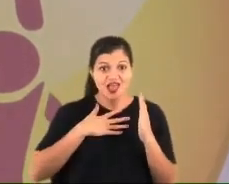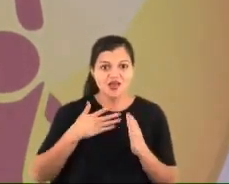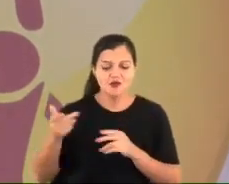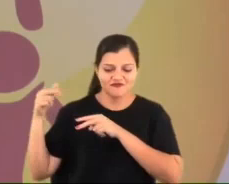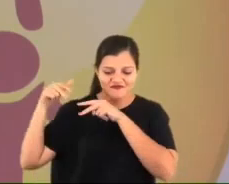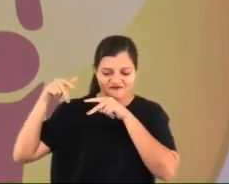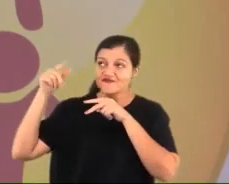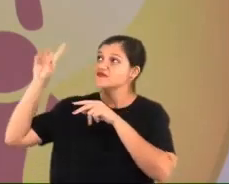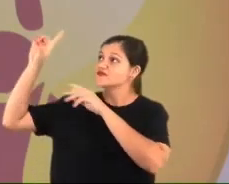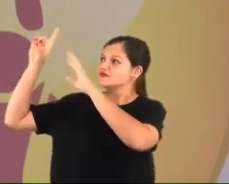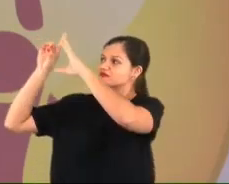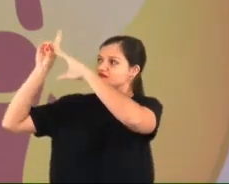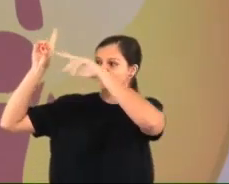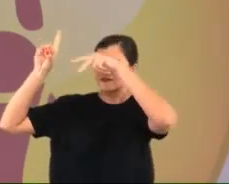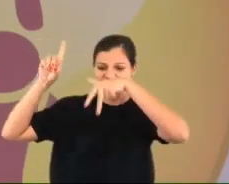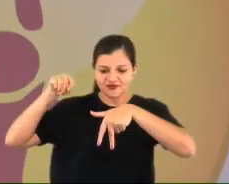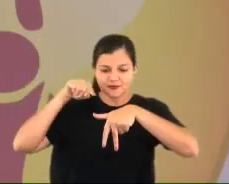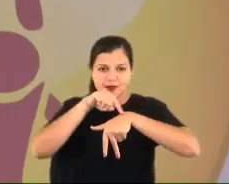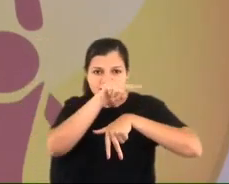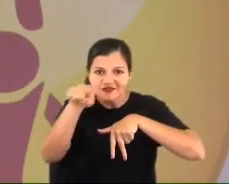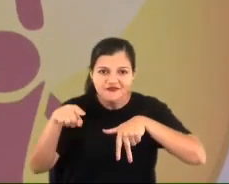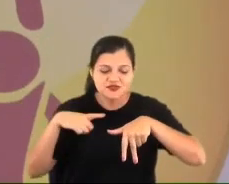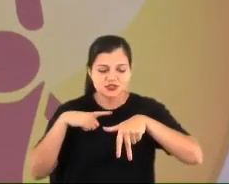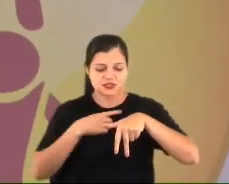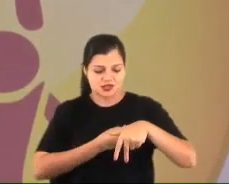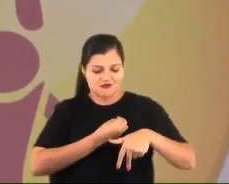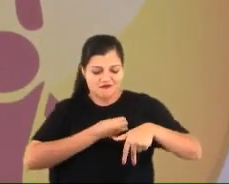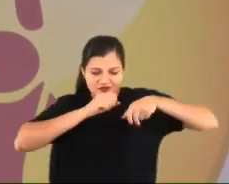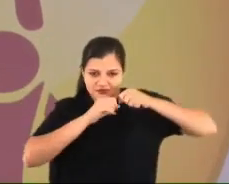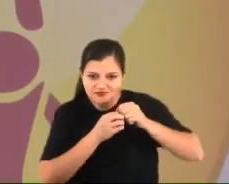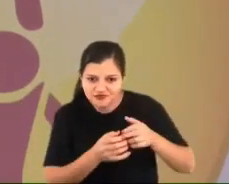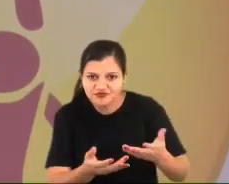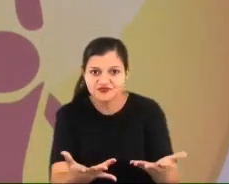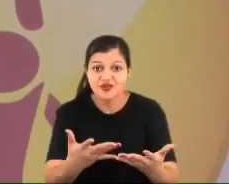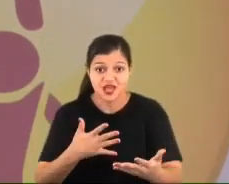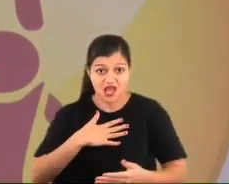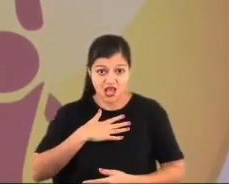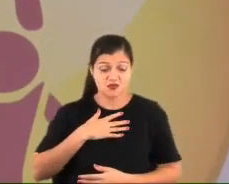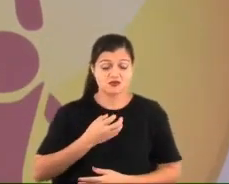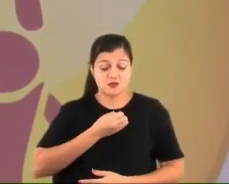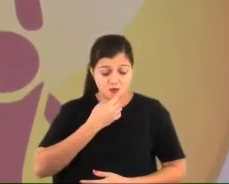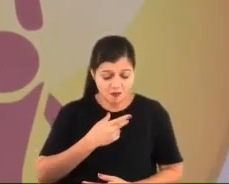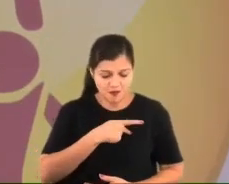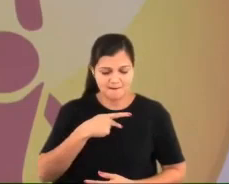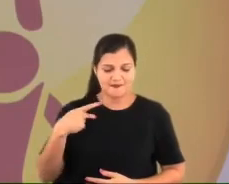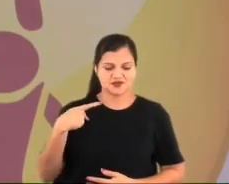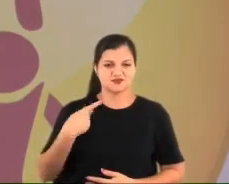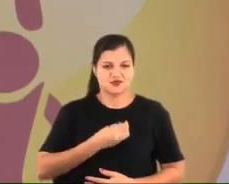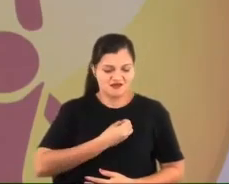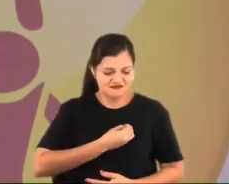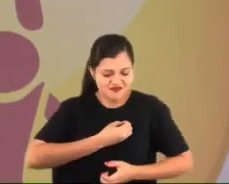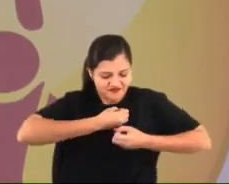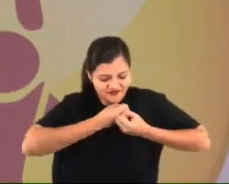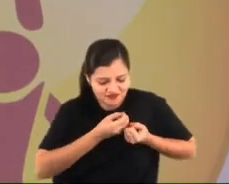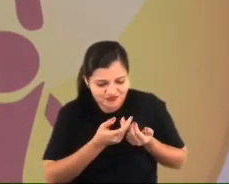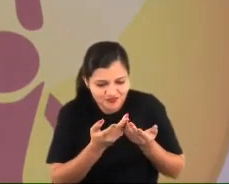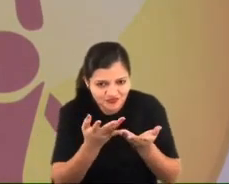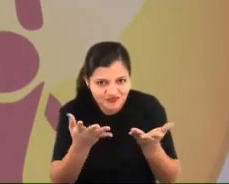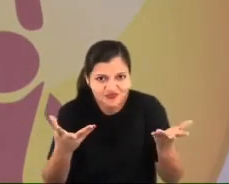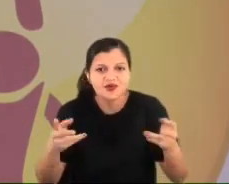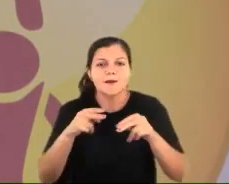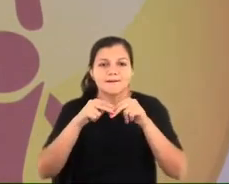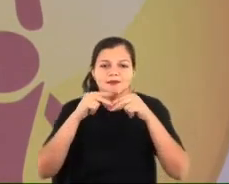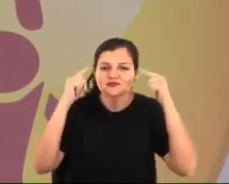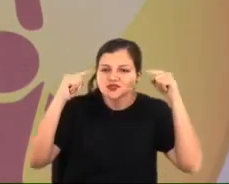a tenham plenamente. Eu sou o bom pastor. O bom pastor dá a vida pelas ovelhas. No verso